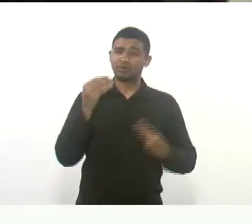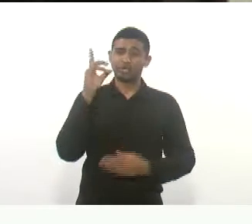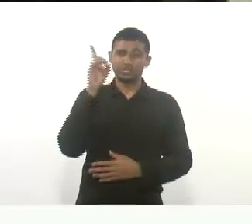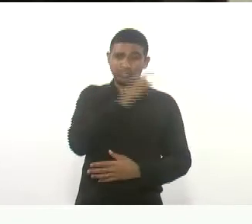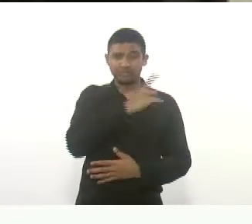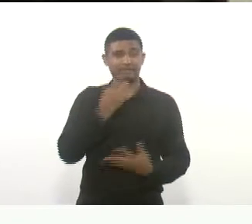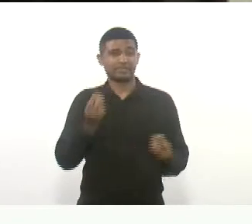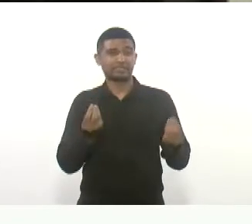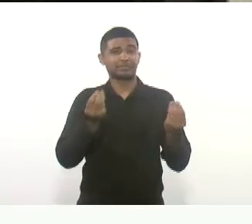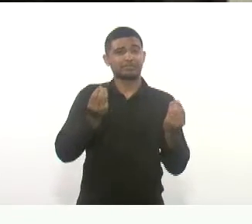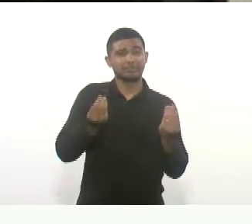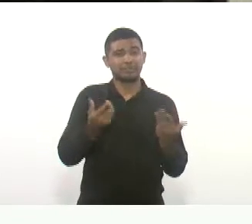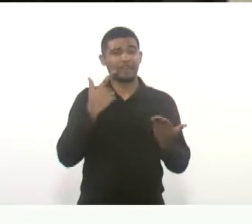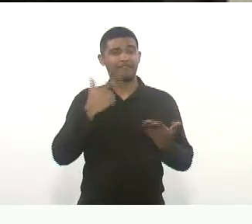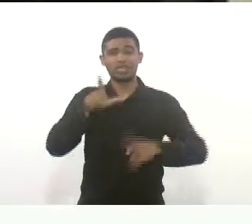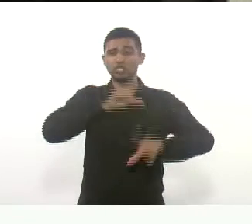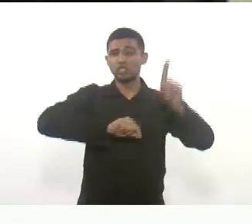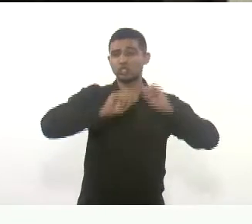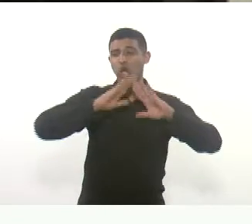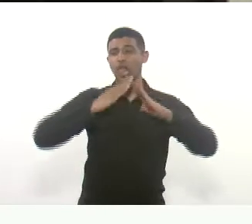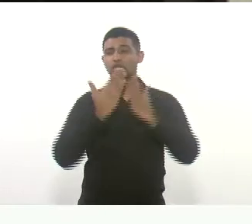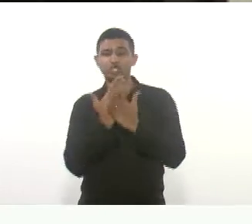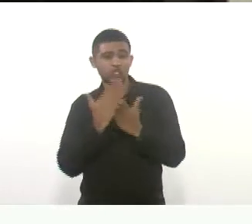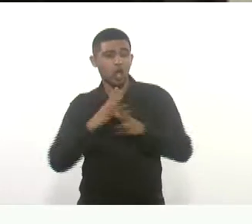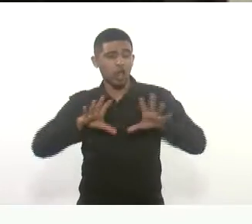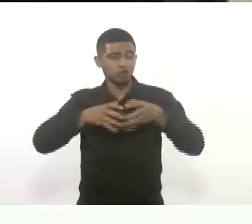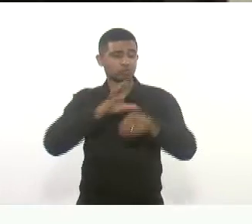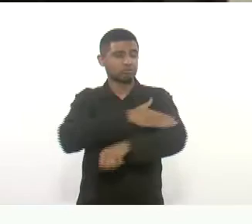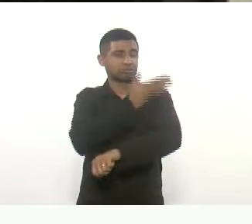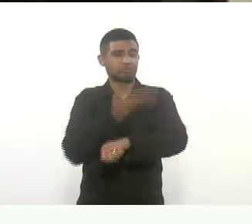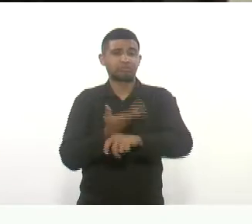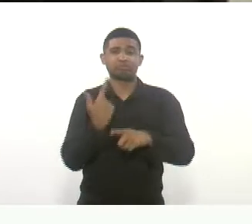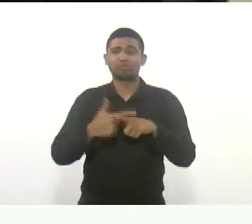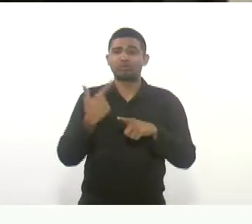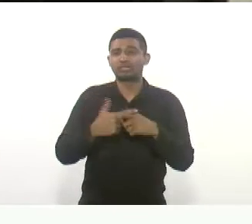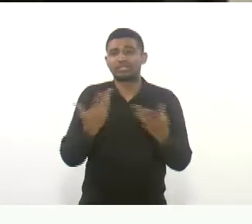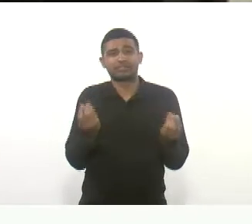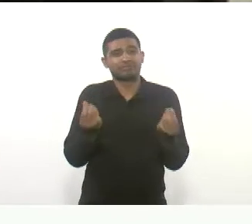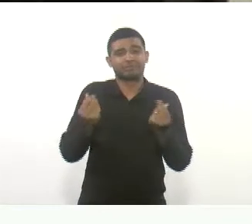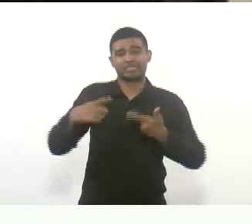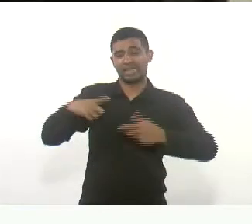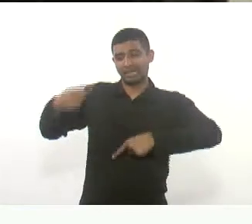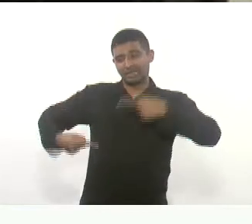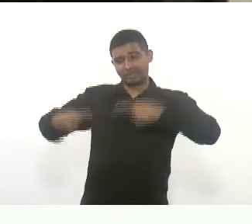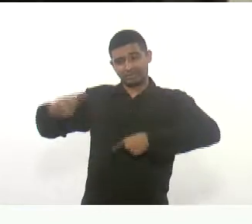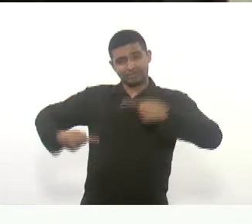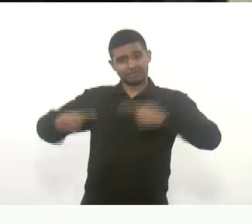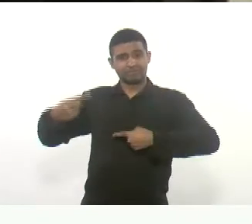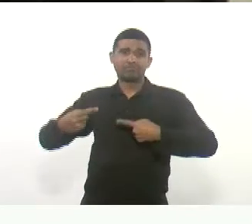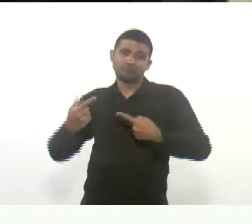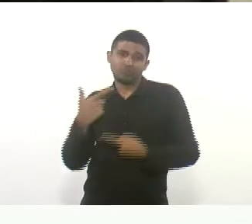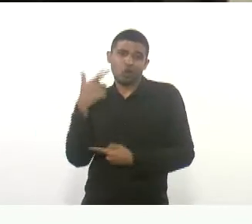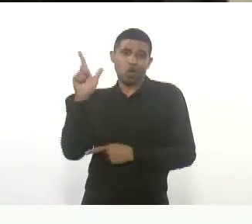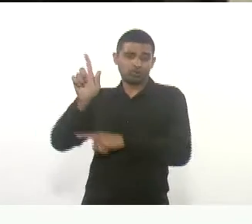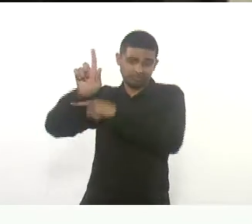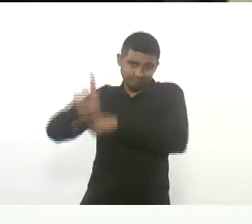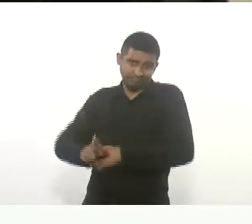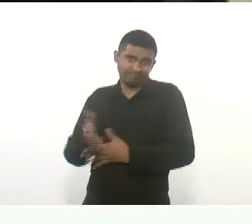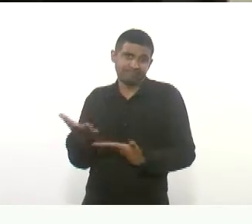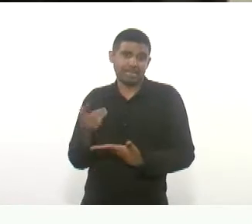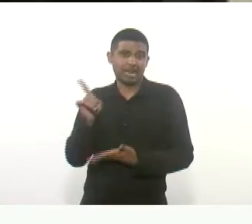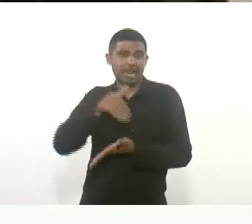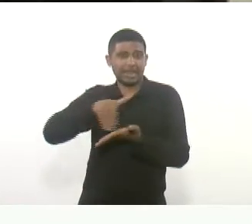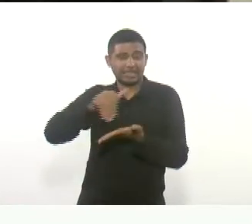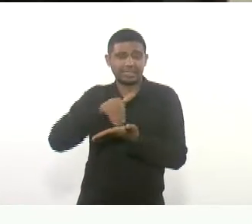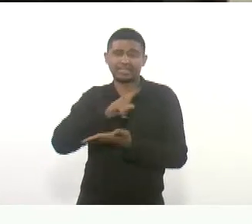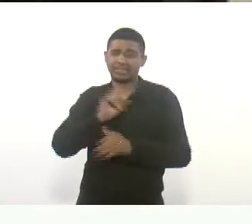de estabelecer as escolas e turmas de tempo integral por conta do compartilhamento, que foi uma política de outras gestões, em que o secretário